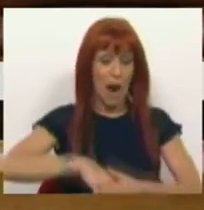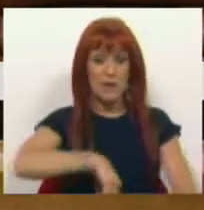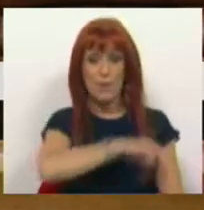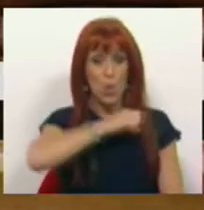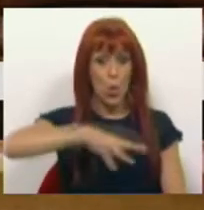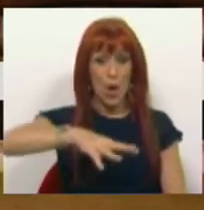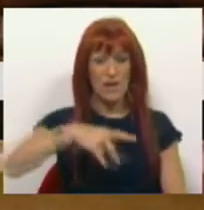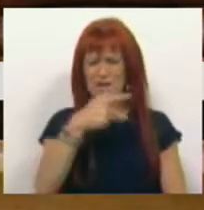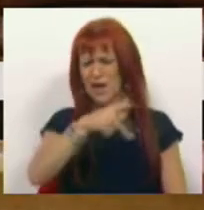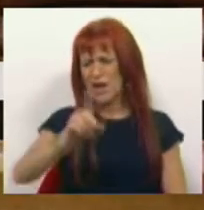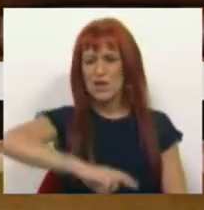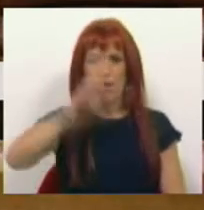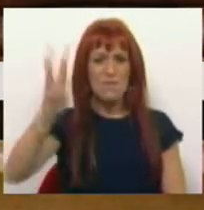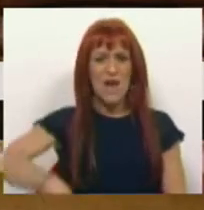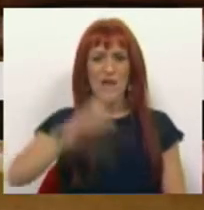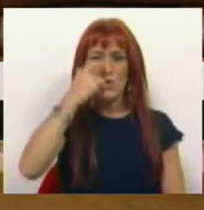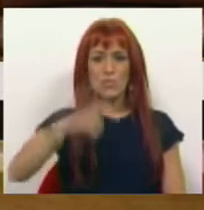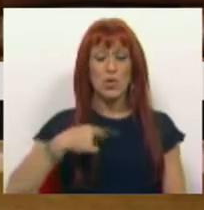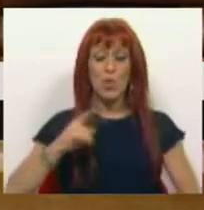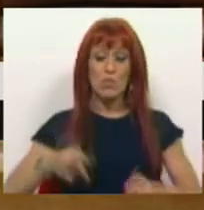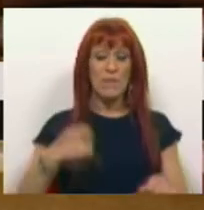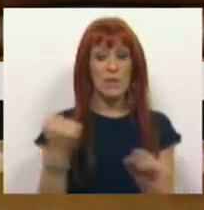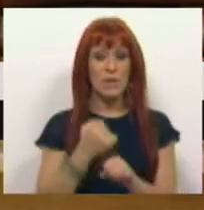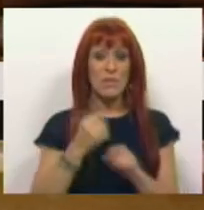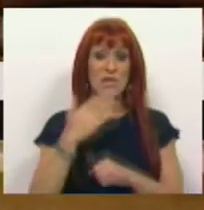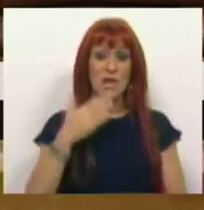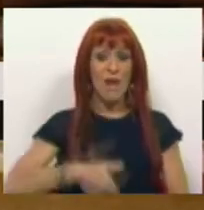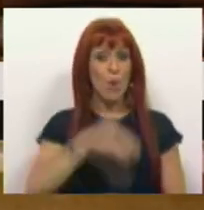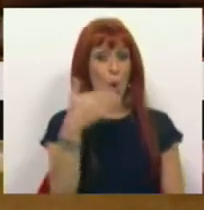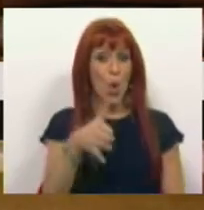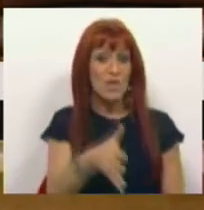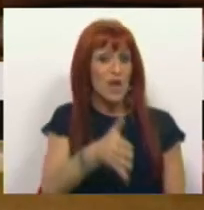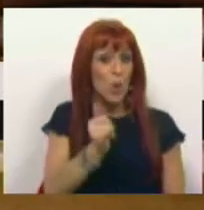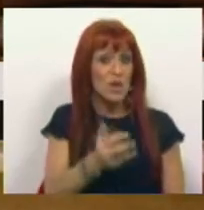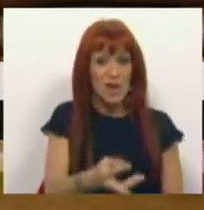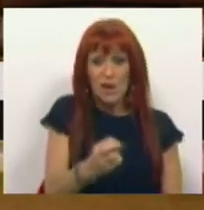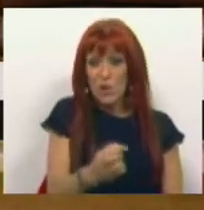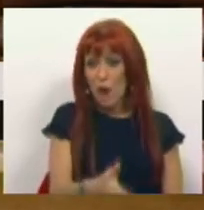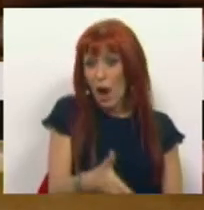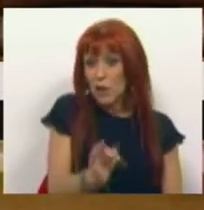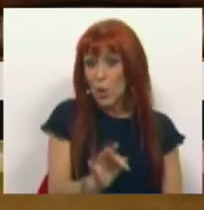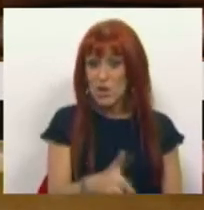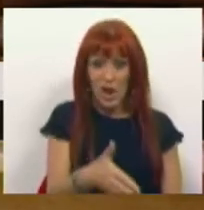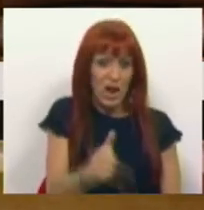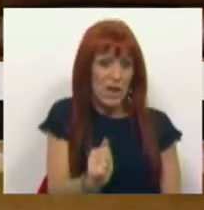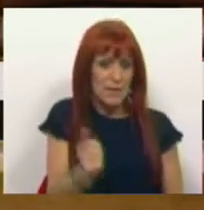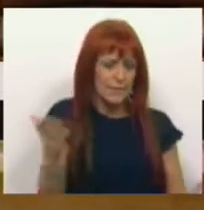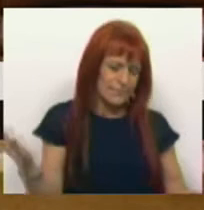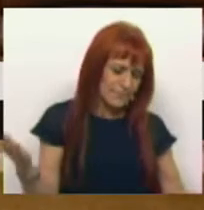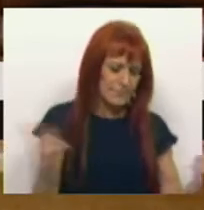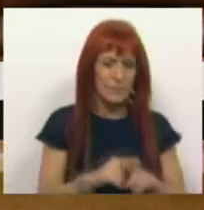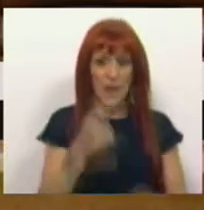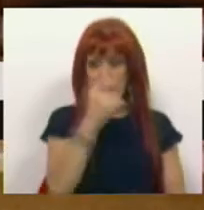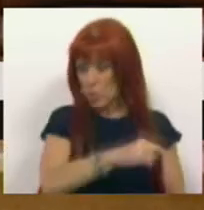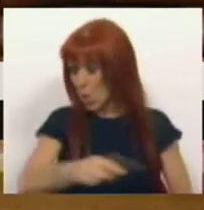classe, centenas de milhares de pessoas começavam a trabalhar aos 11, 12, 13, 14, 15 anos.